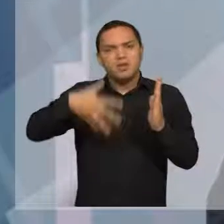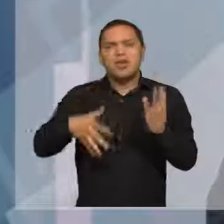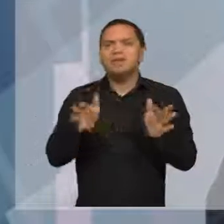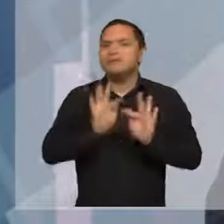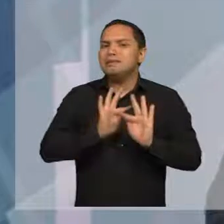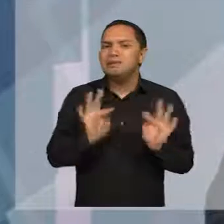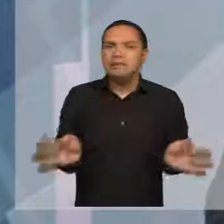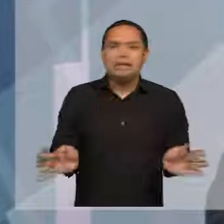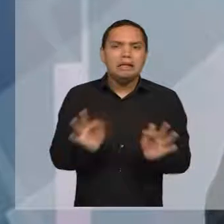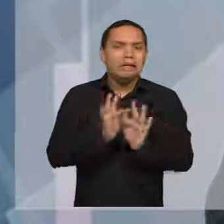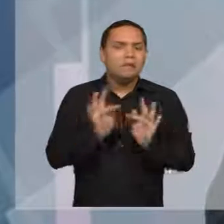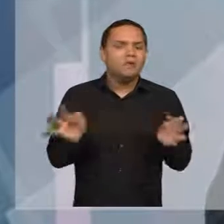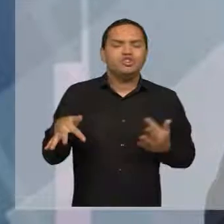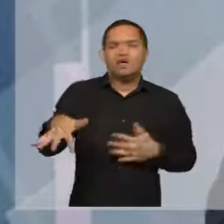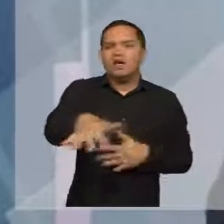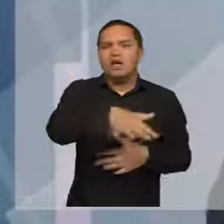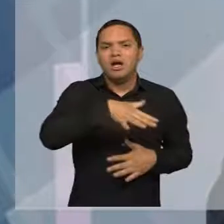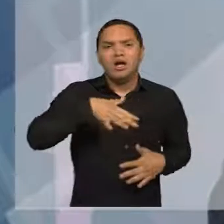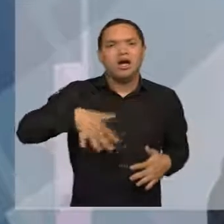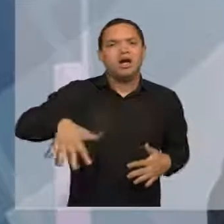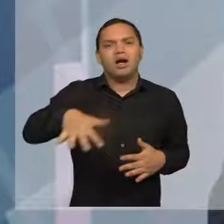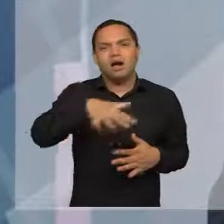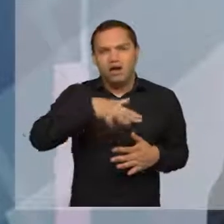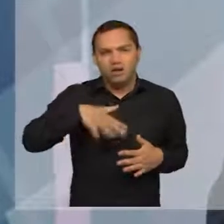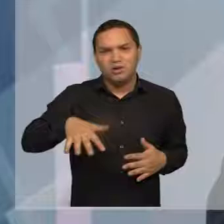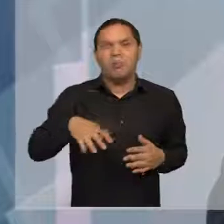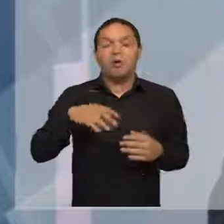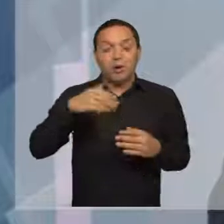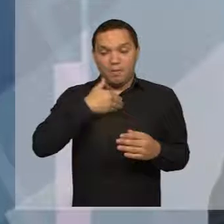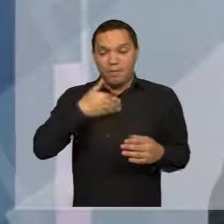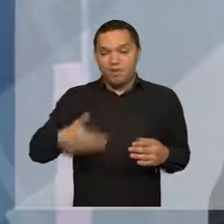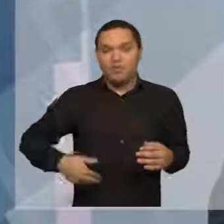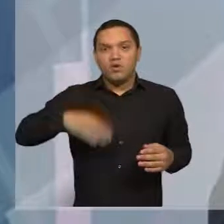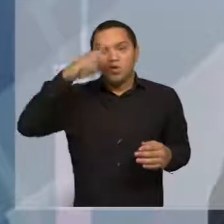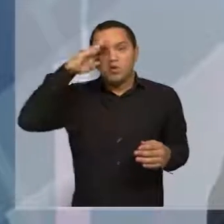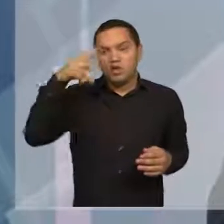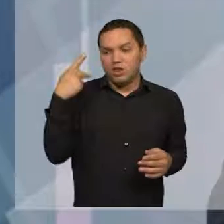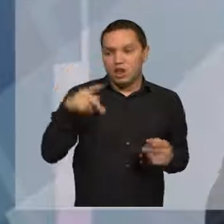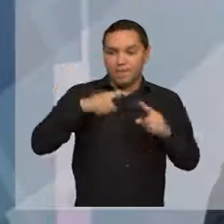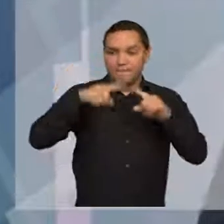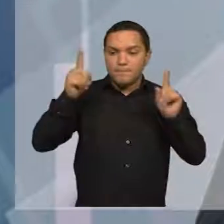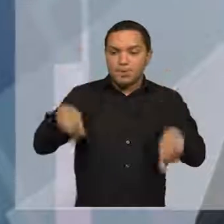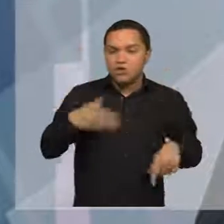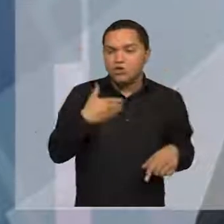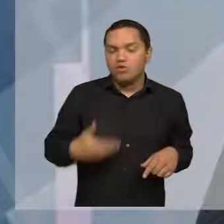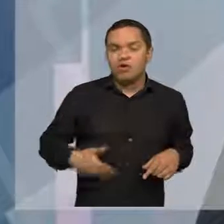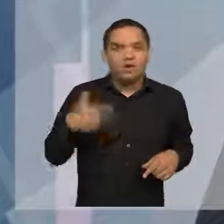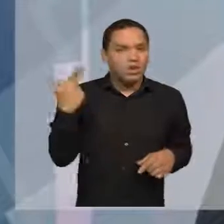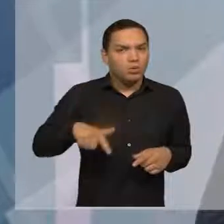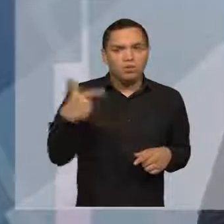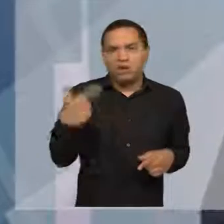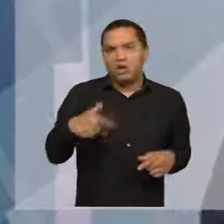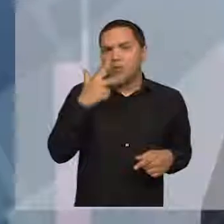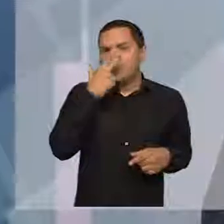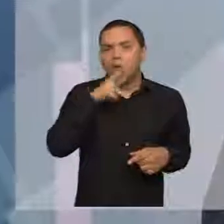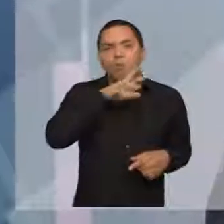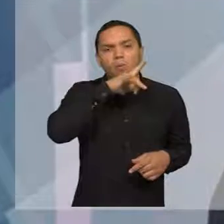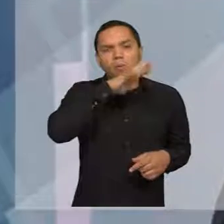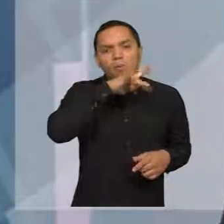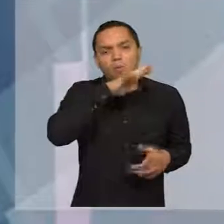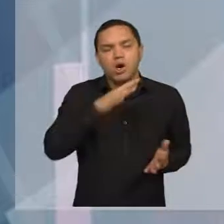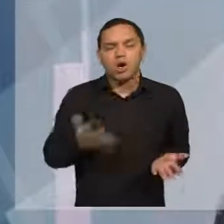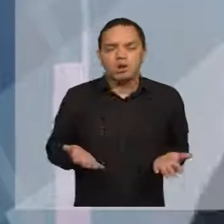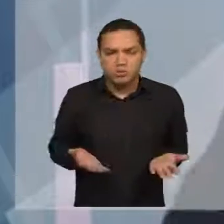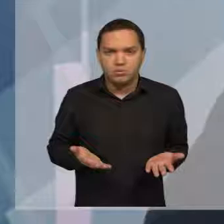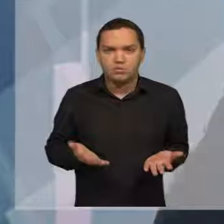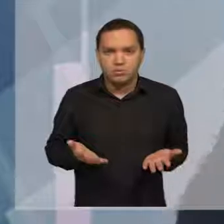essas metas, mas eu acho que o grande problema desse governo é que ele não tem um plano, de governo, certo?